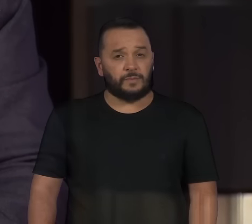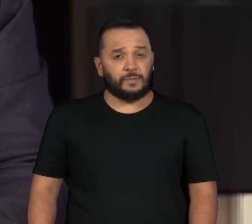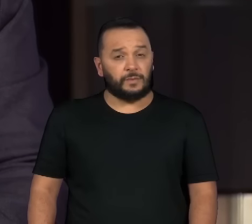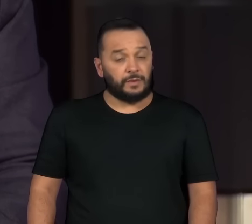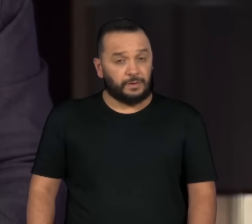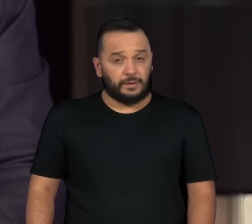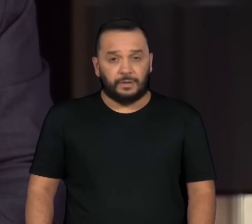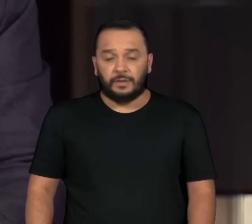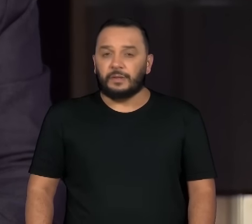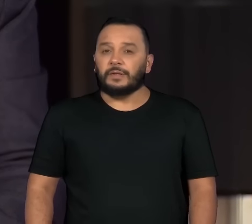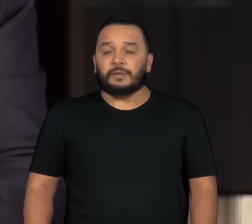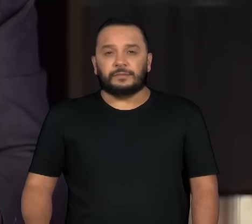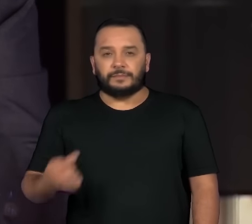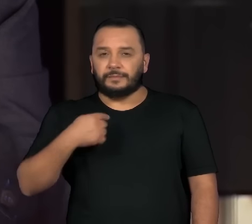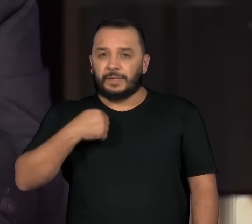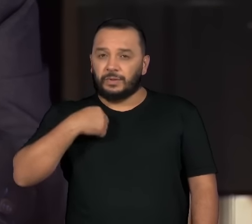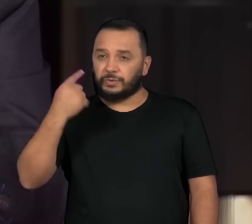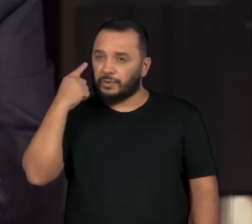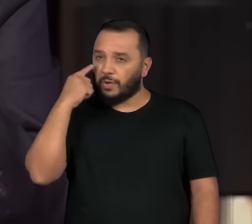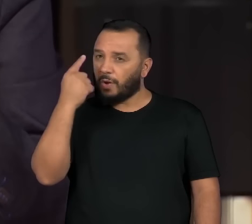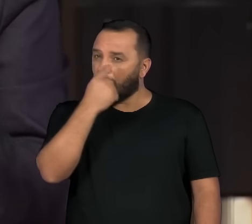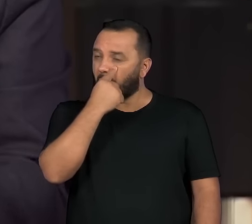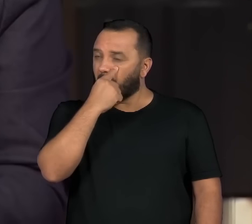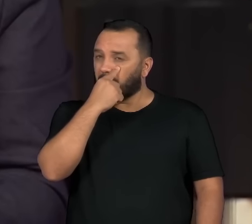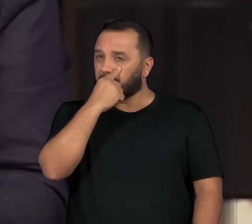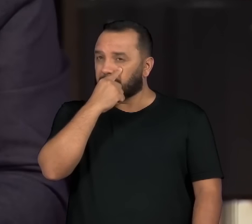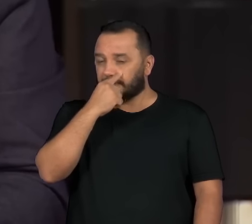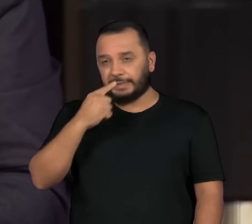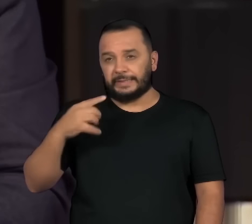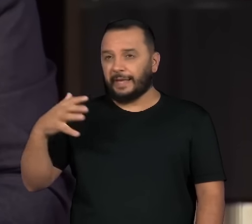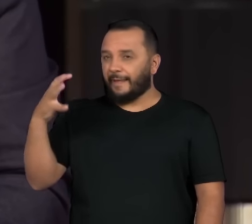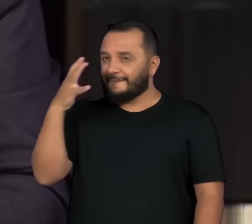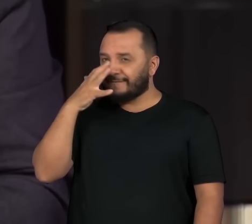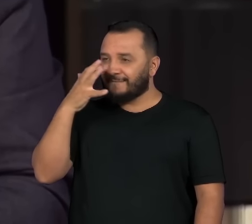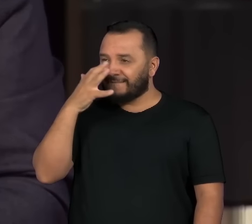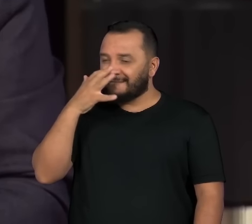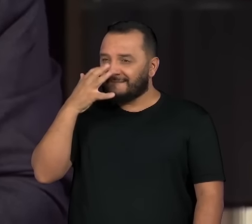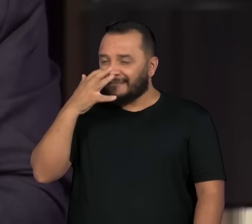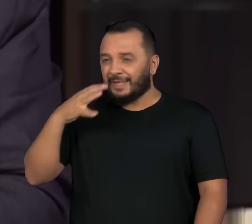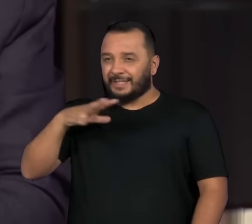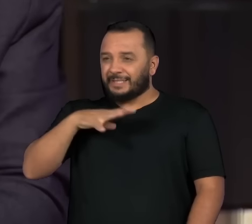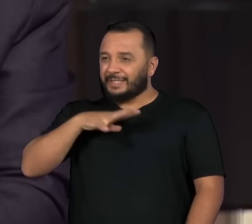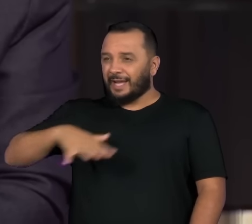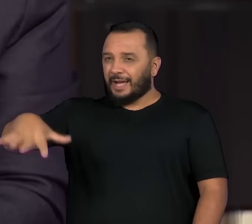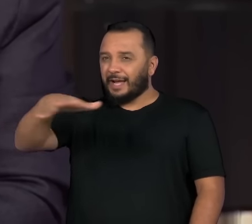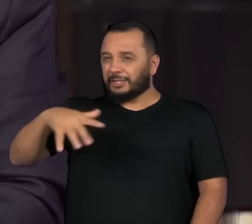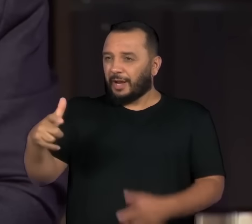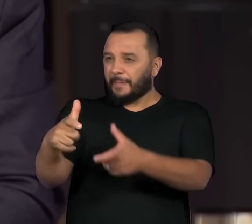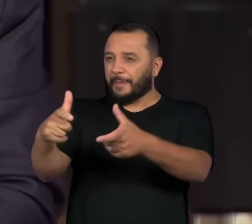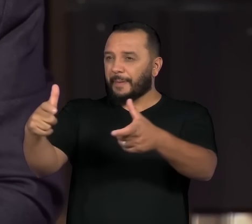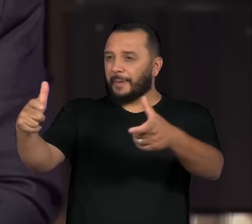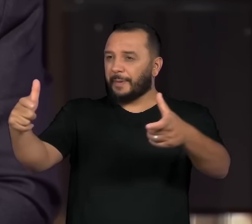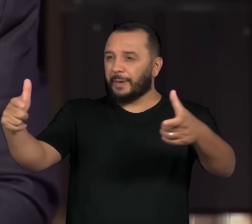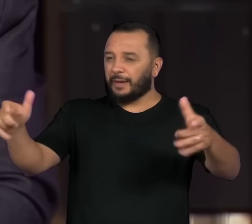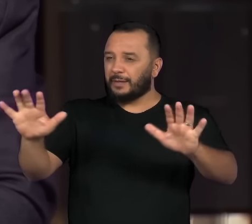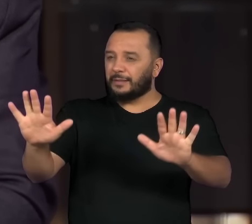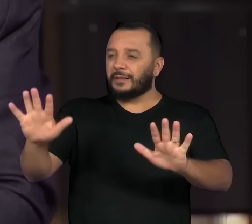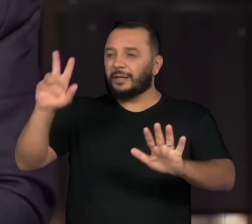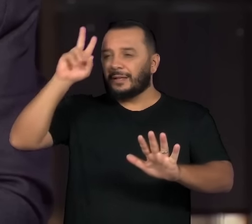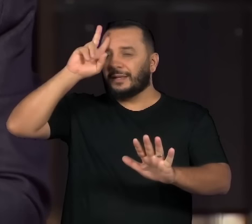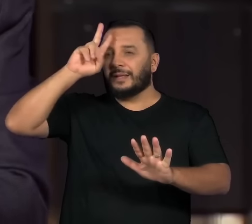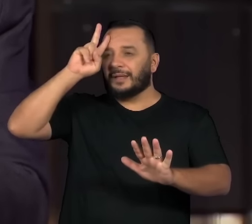Quando meus olhos encantados contemplarem a cidade multiplicada, apontai-me toda a rua em que guardei